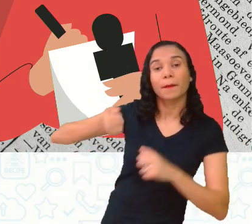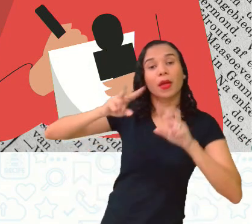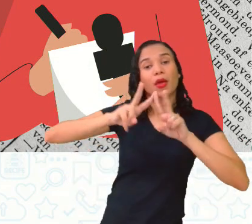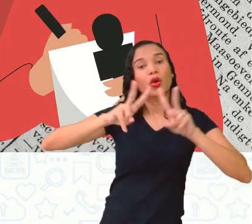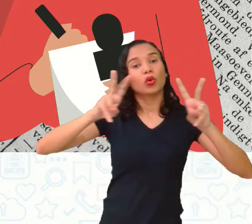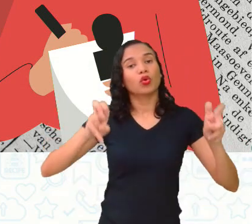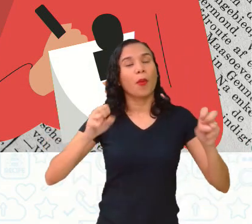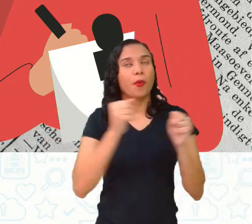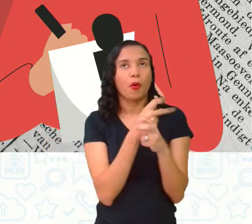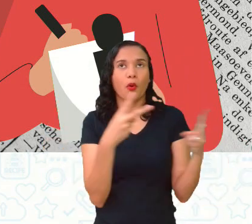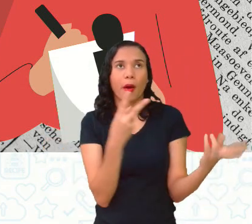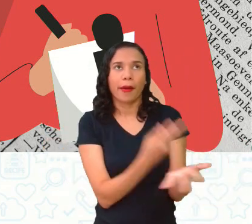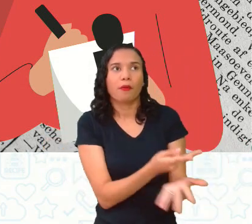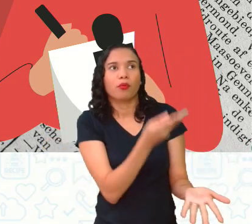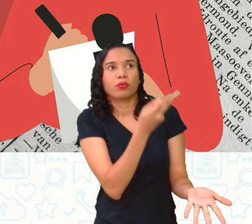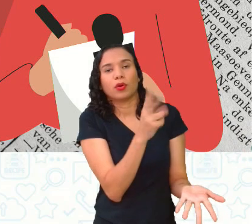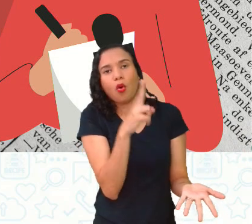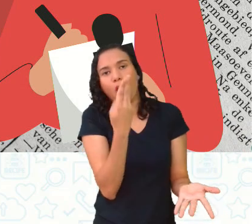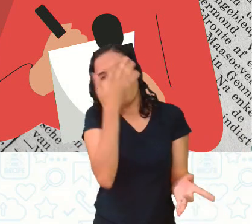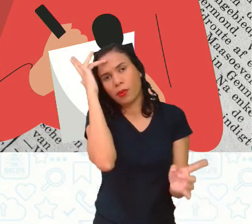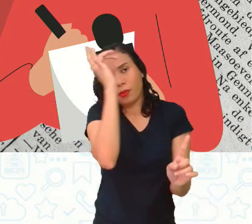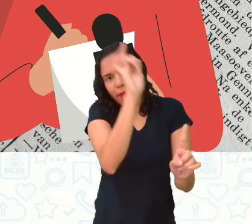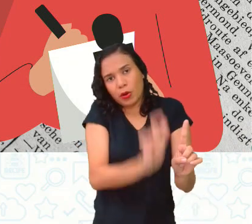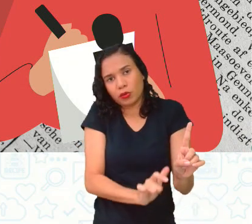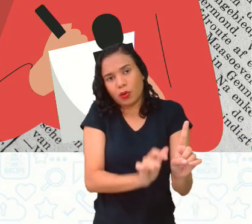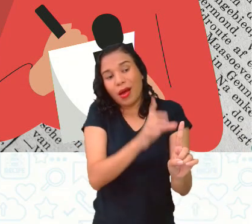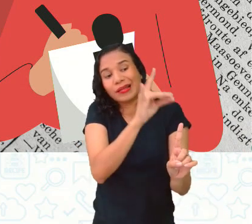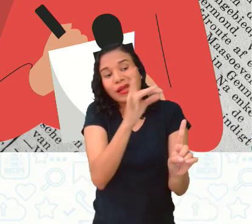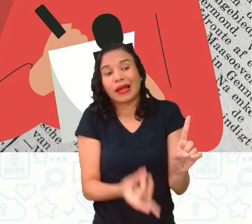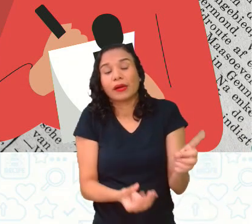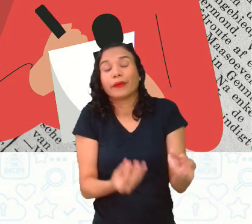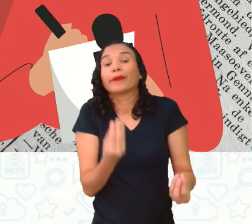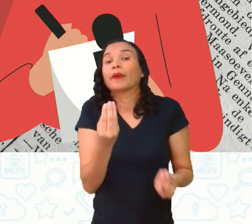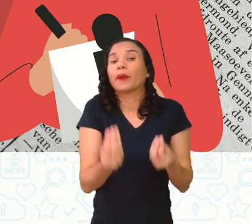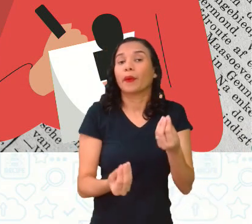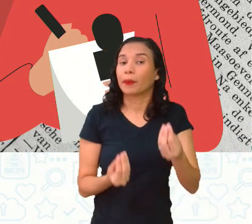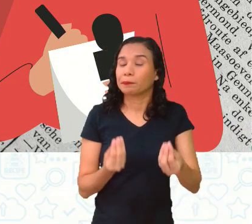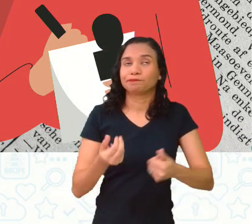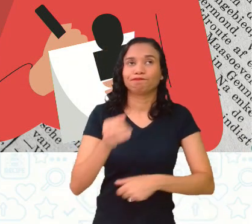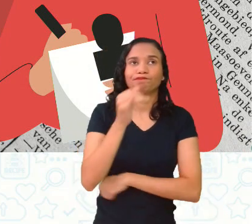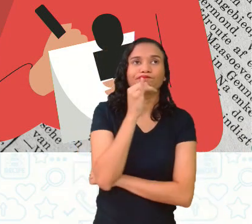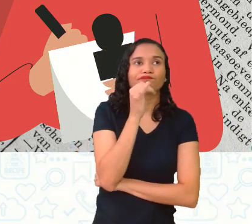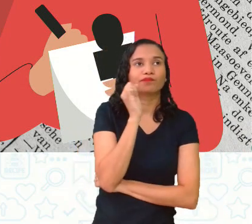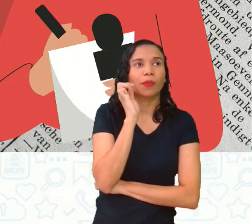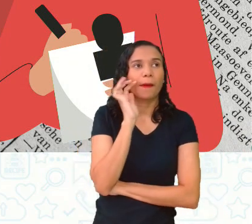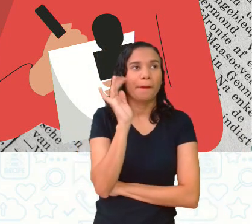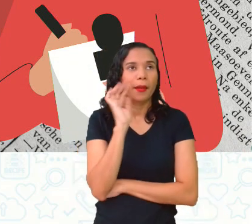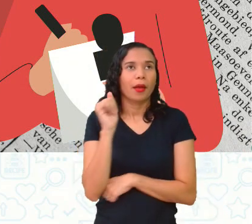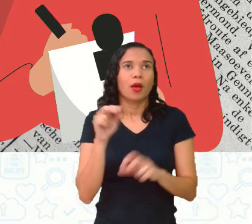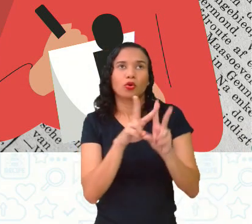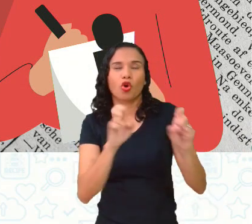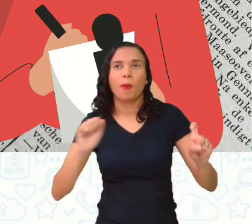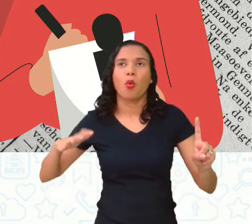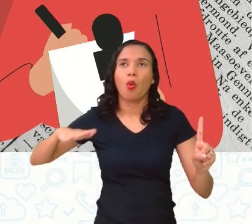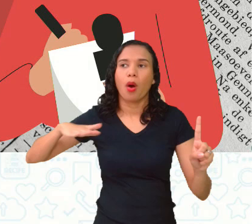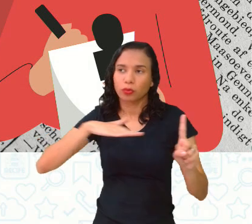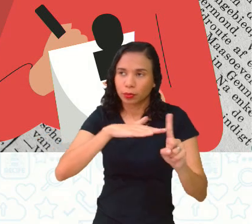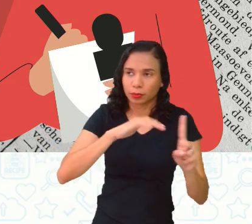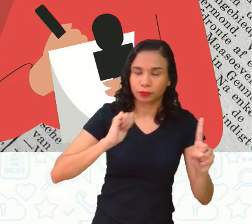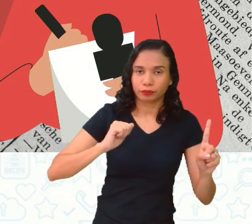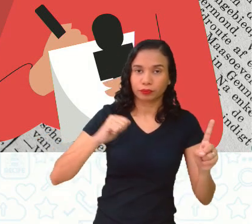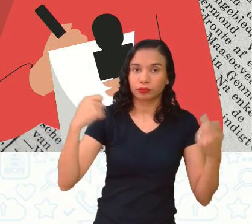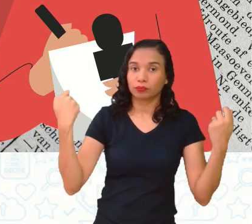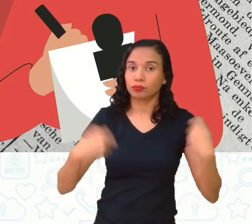sobre aquele algo ou sobre aquela pessoa. Então, vamos imaginar a nossa notícia ali do atropelamento. O que é que eu preciso que o